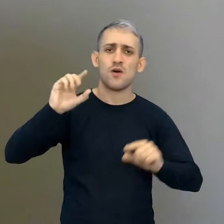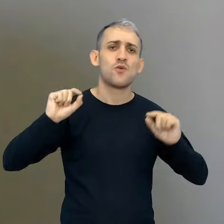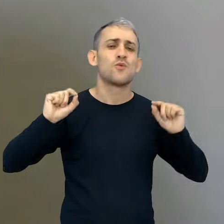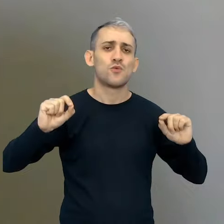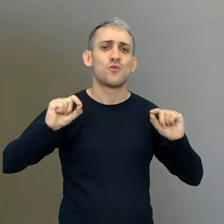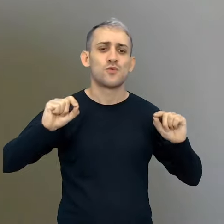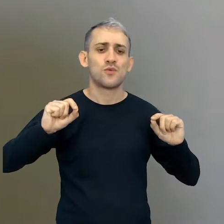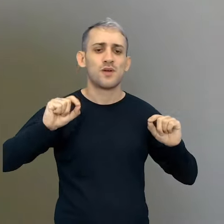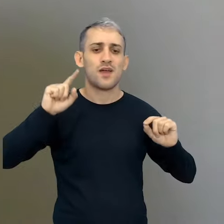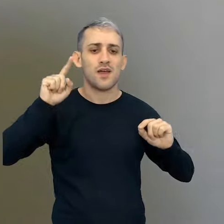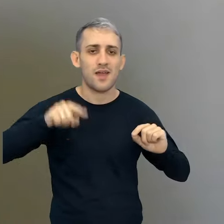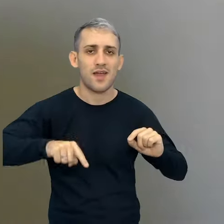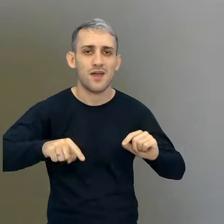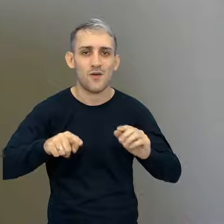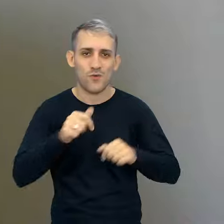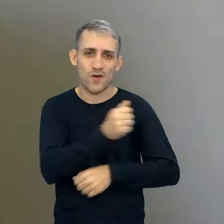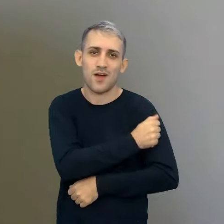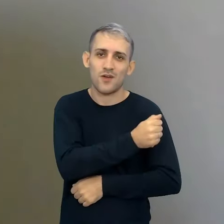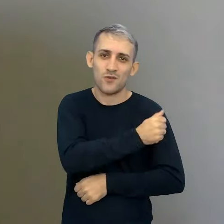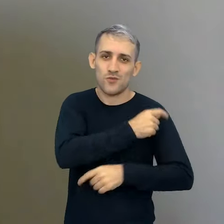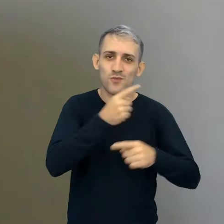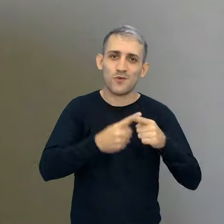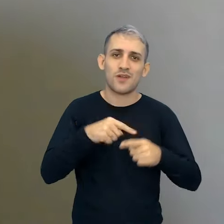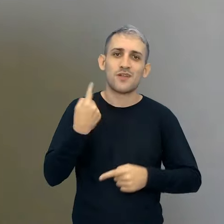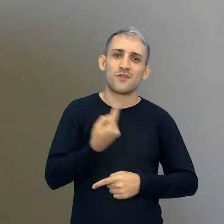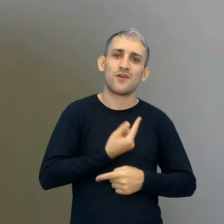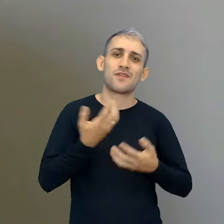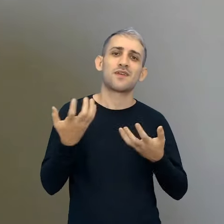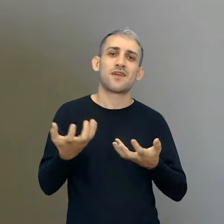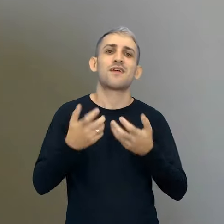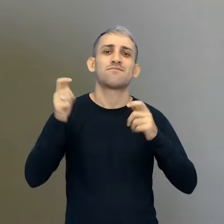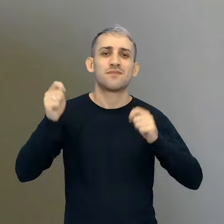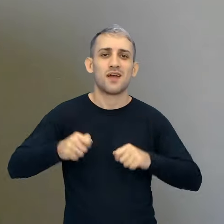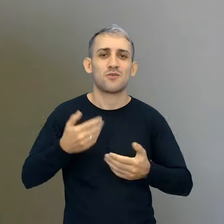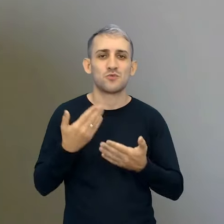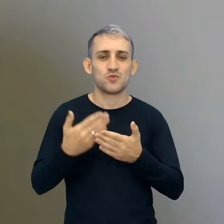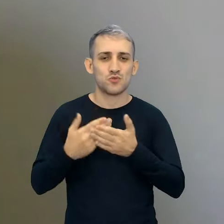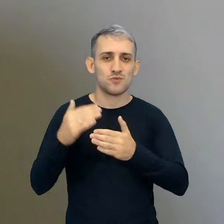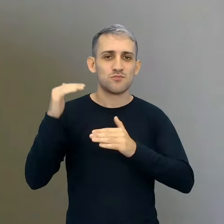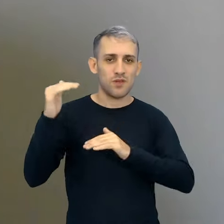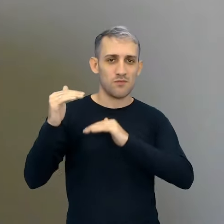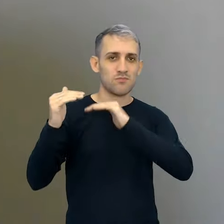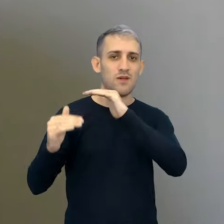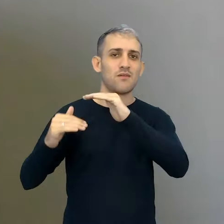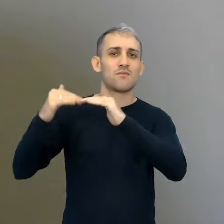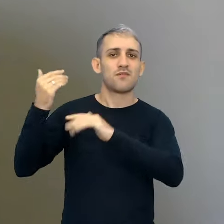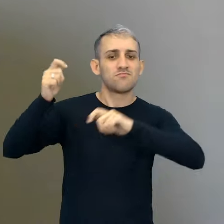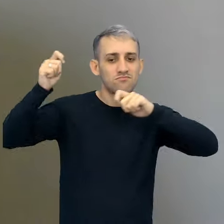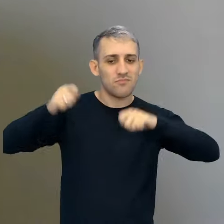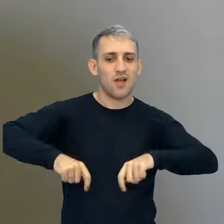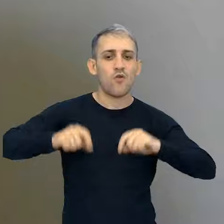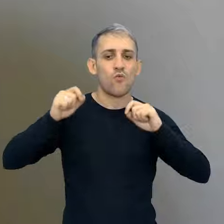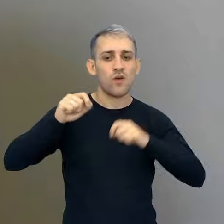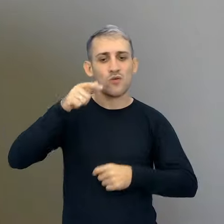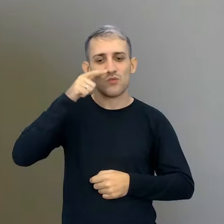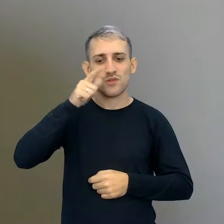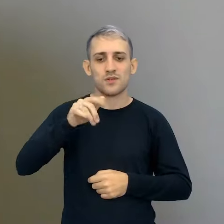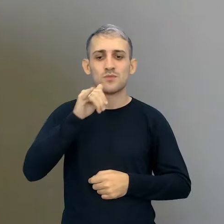aqui é o nosso estudante porque nós queremos sim que eles avancem nos estudos que eles possam sim alcançar